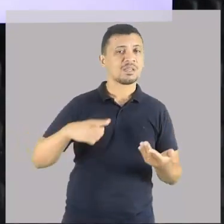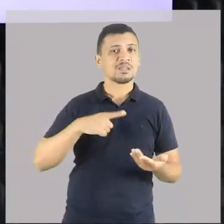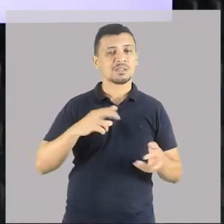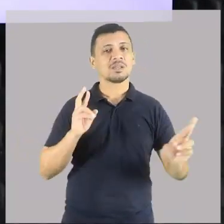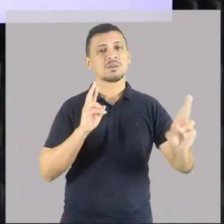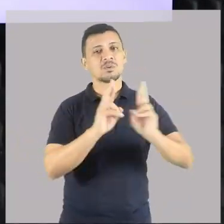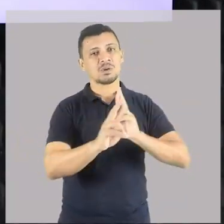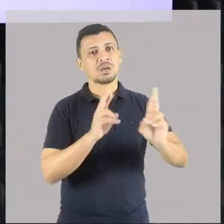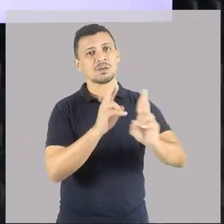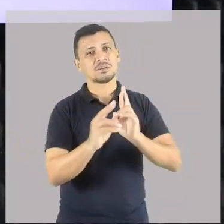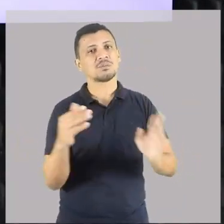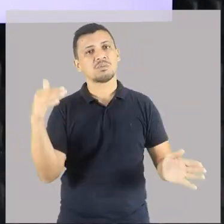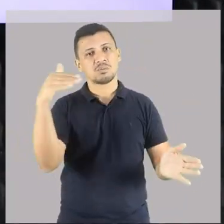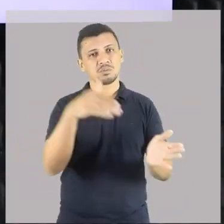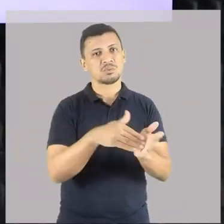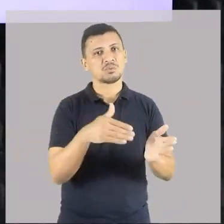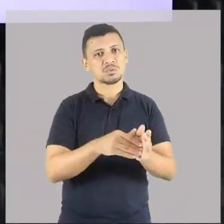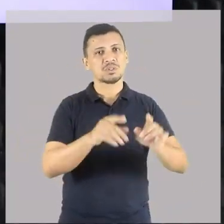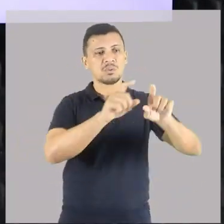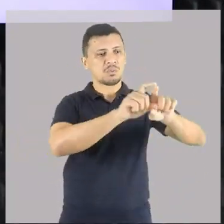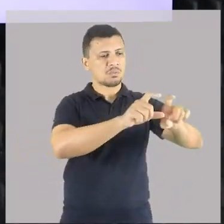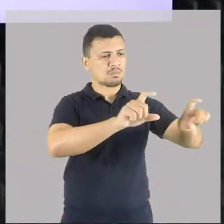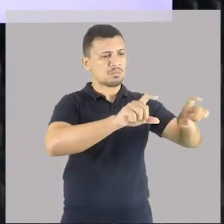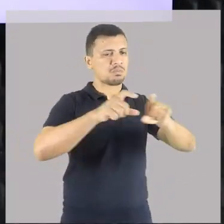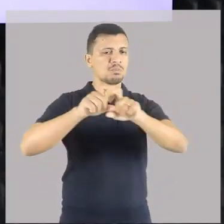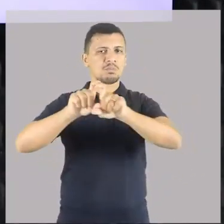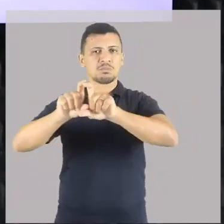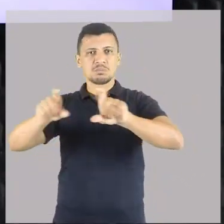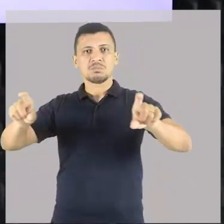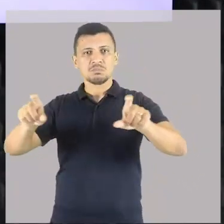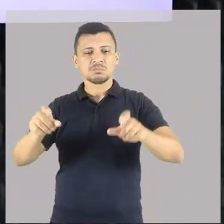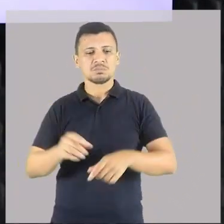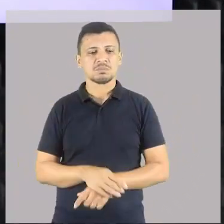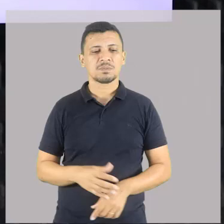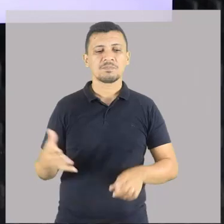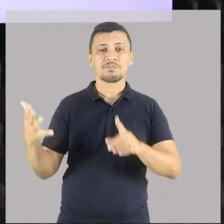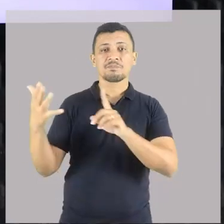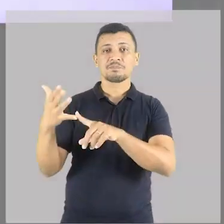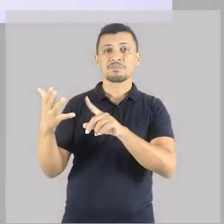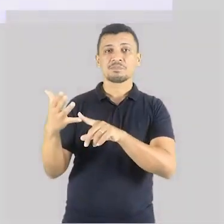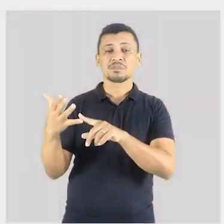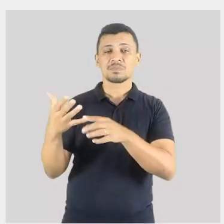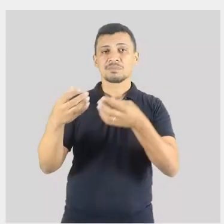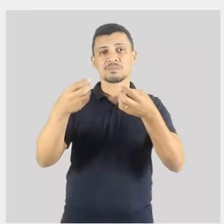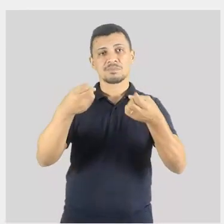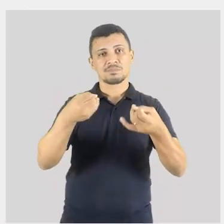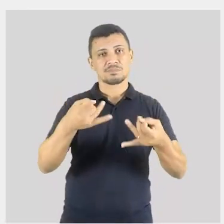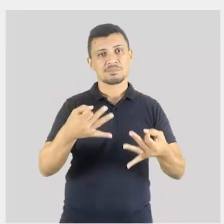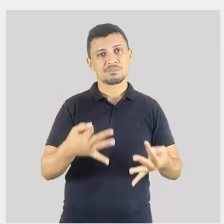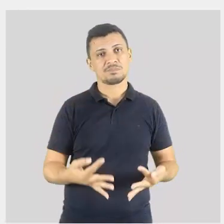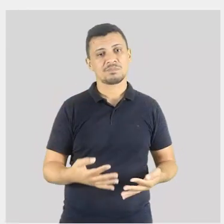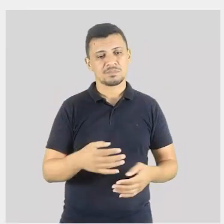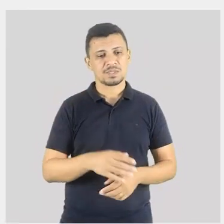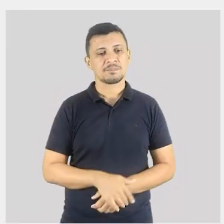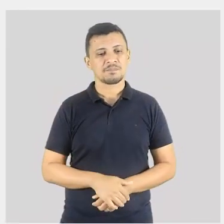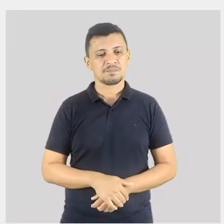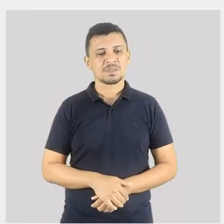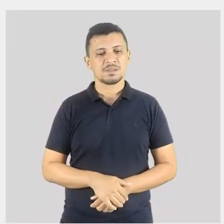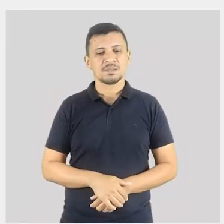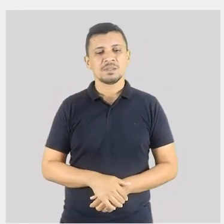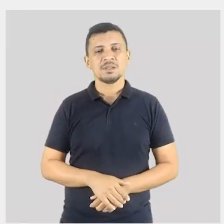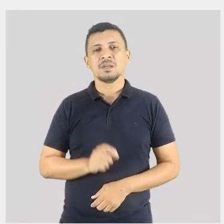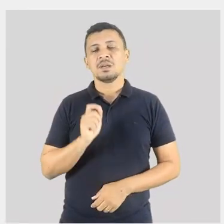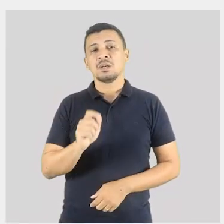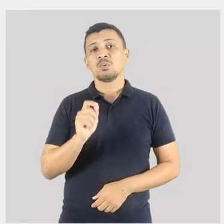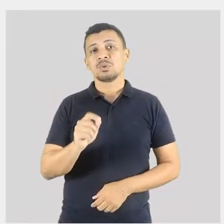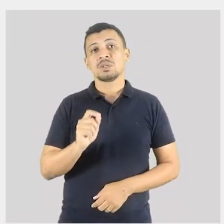conclusão estabelecida entre as orações. E temos a possibilidade da explicativa, certo? A sindética explicativa, que